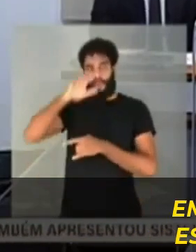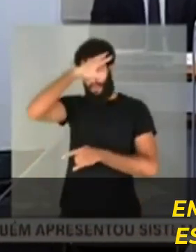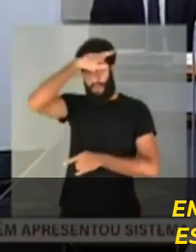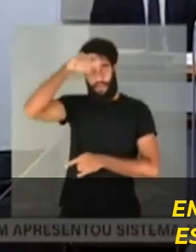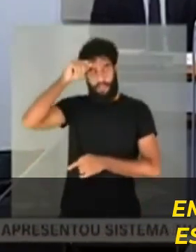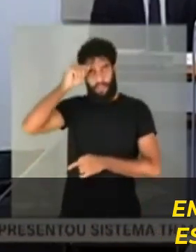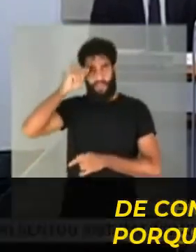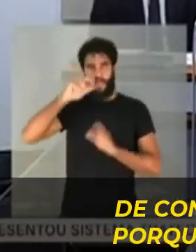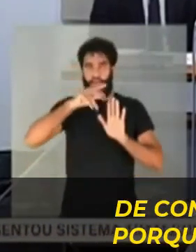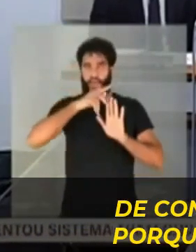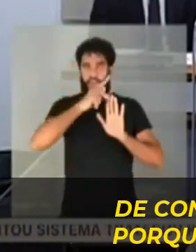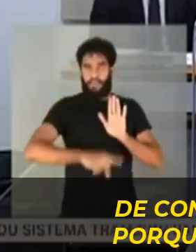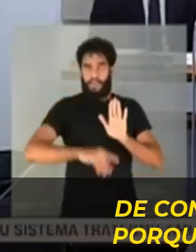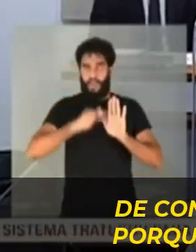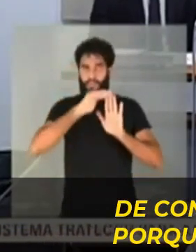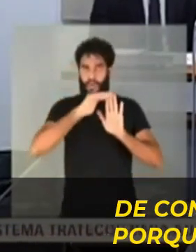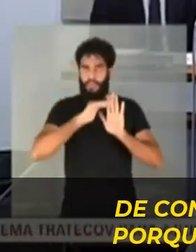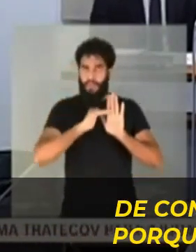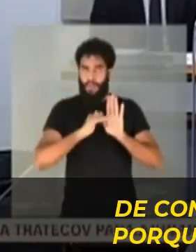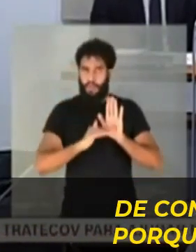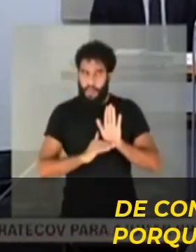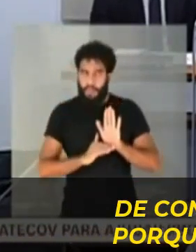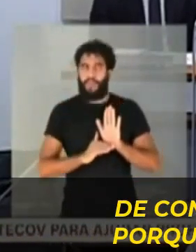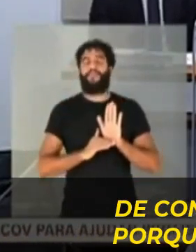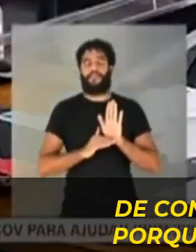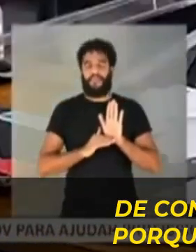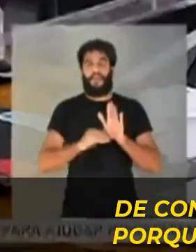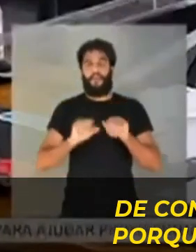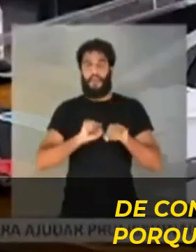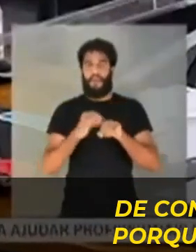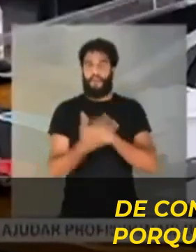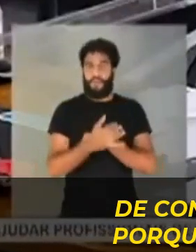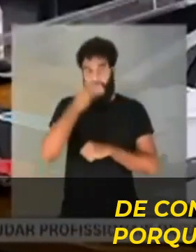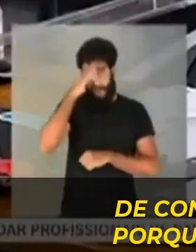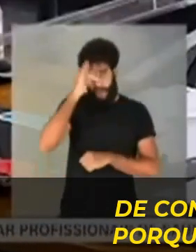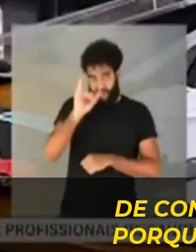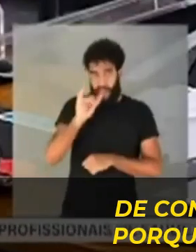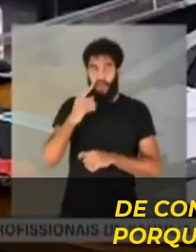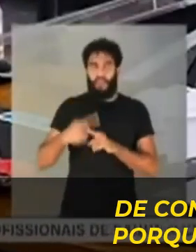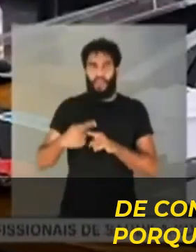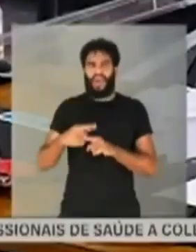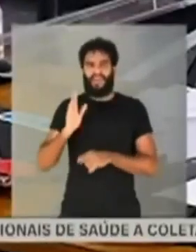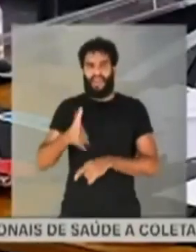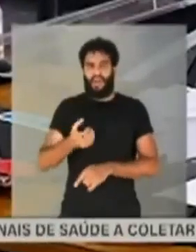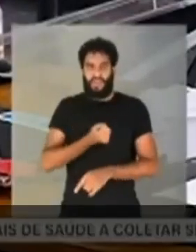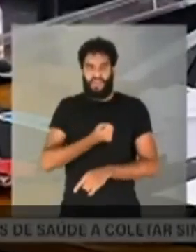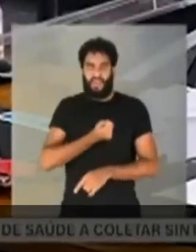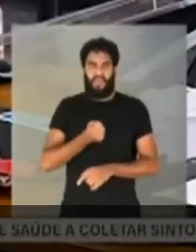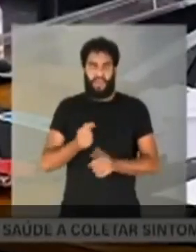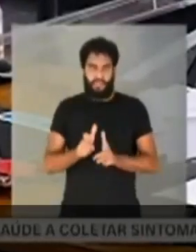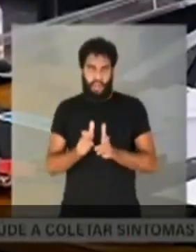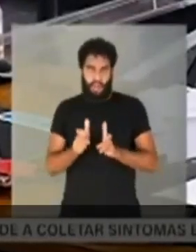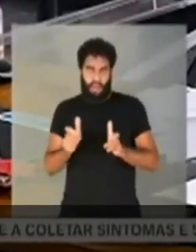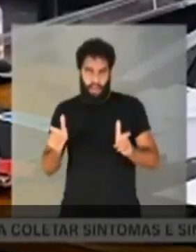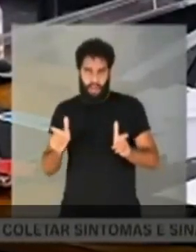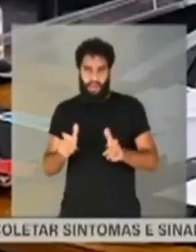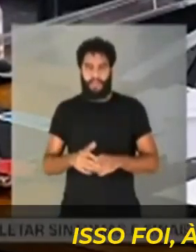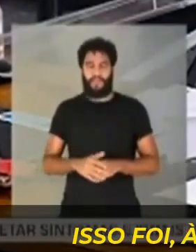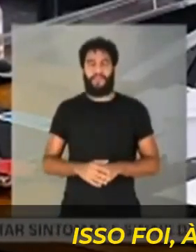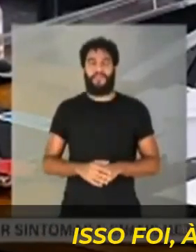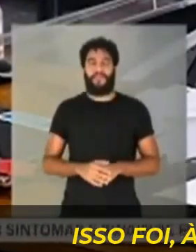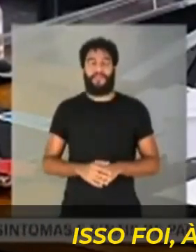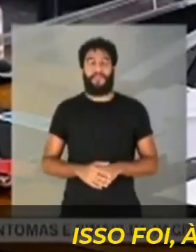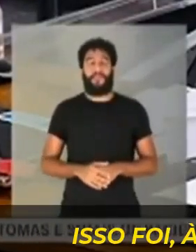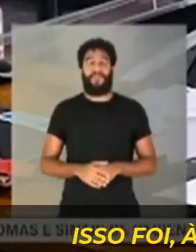definiu um plano de contingência para enfrentamento à Covid, porque o número de casos já era muito grande. Está aumentando.